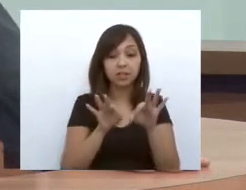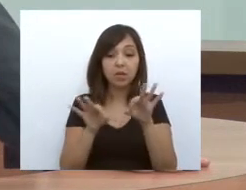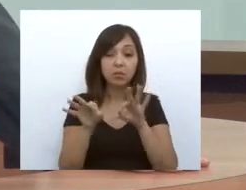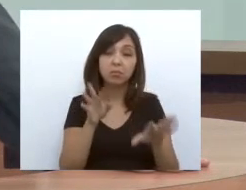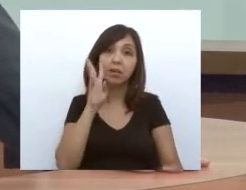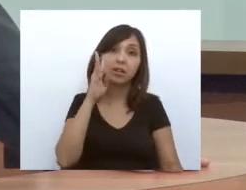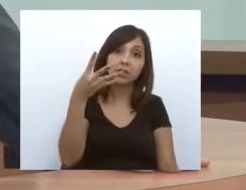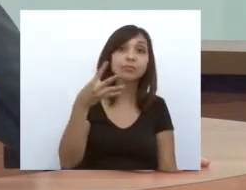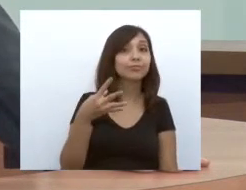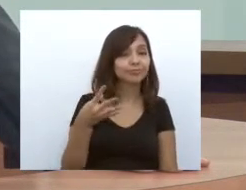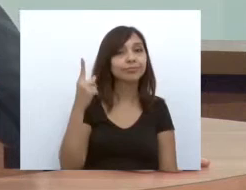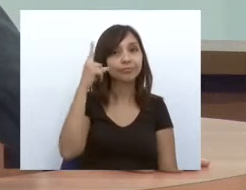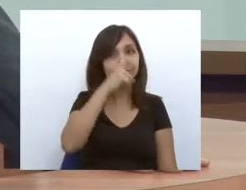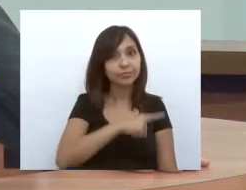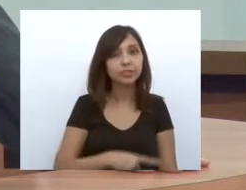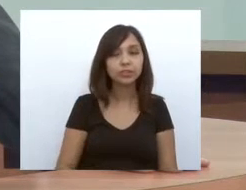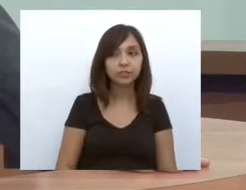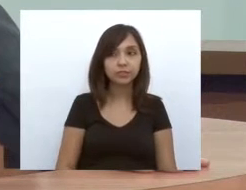solução.